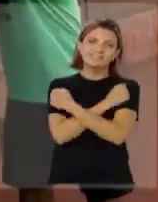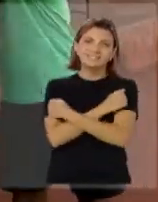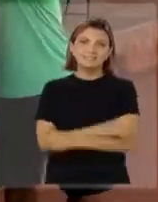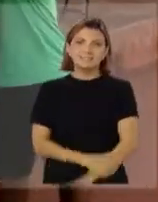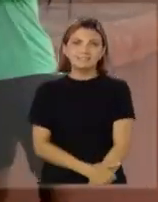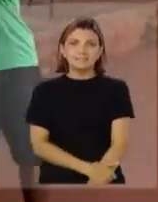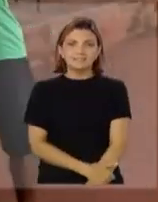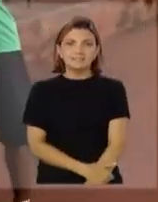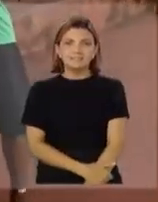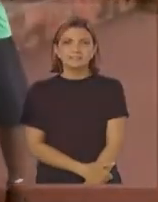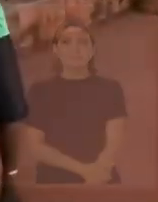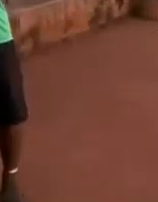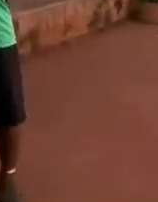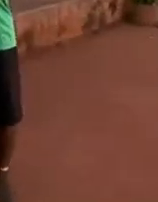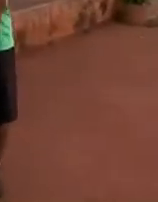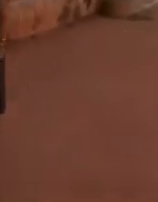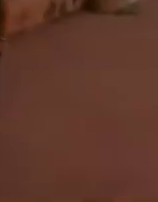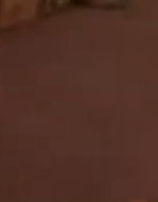Ah, grande Tonho.